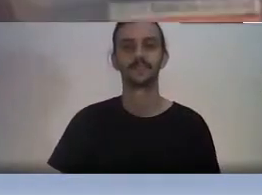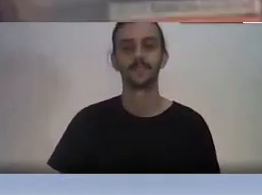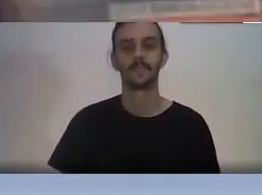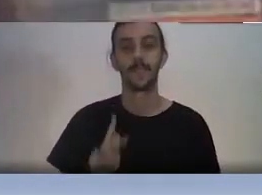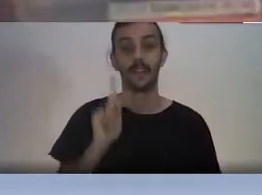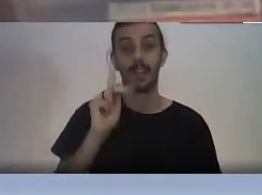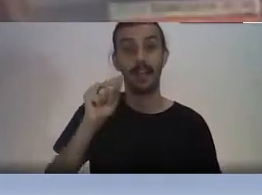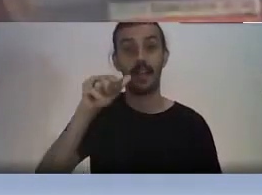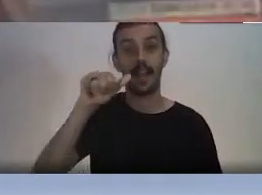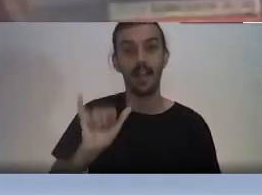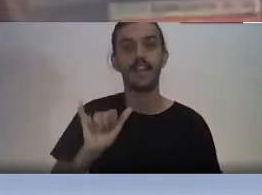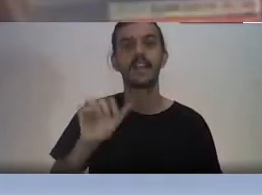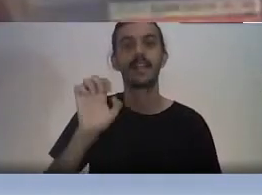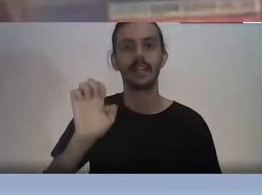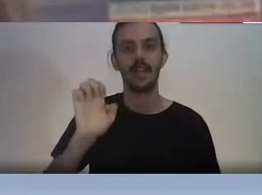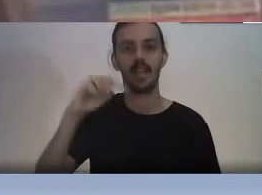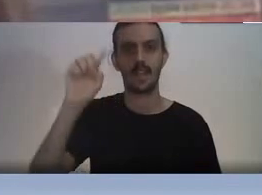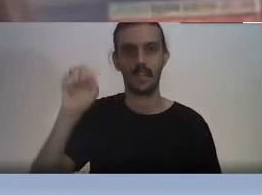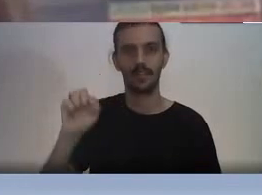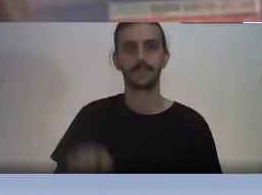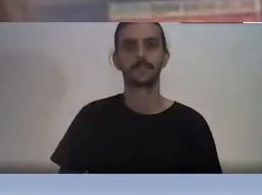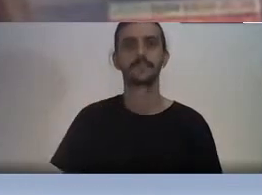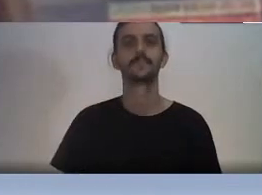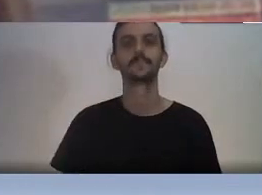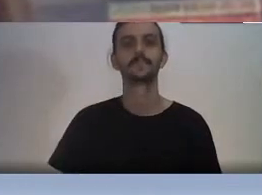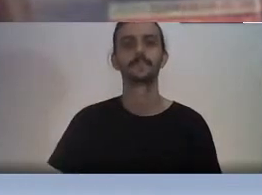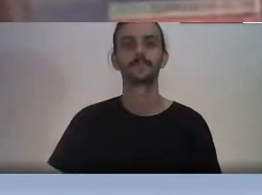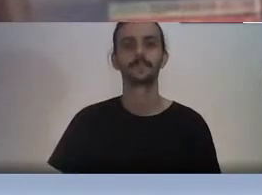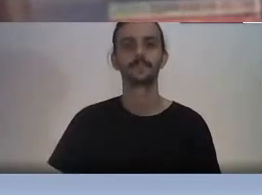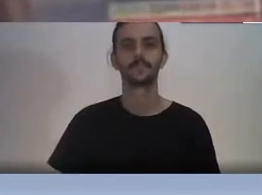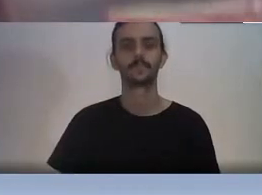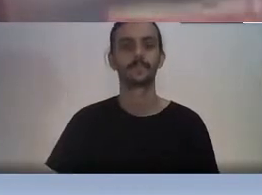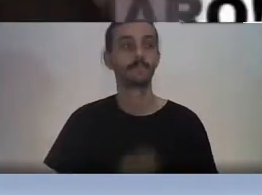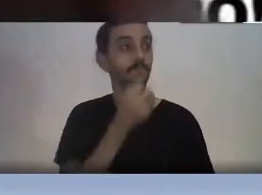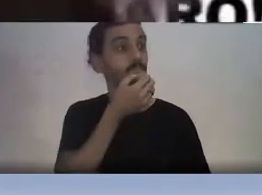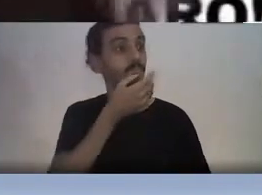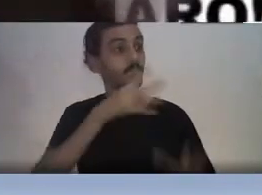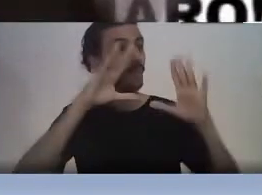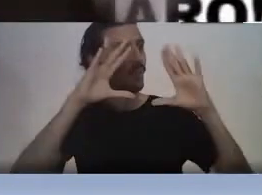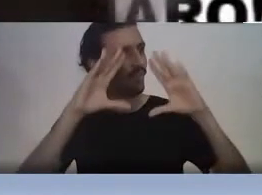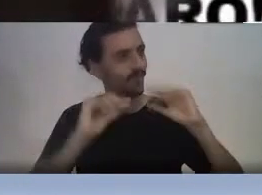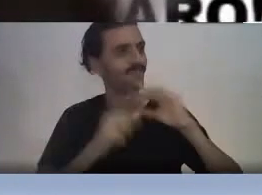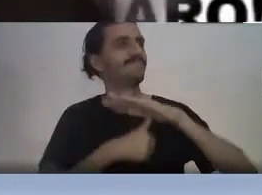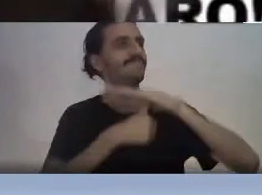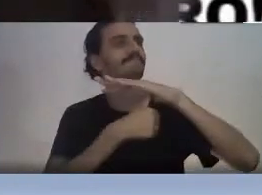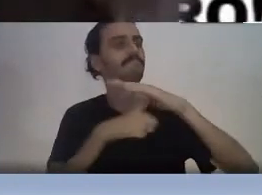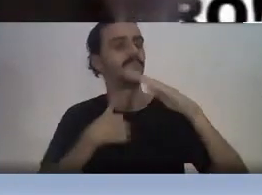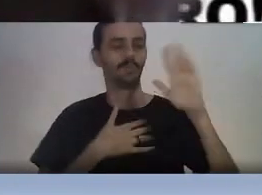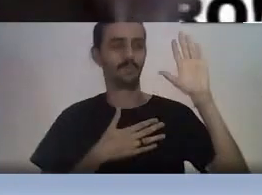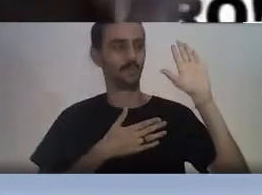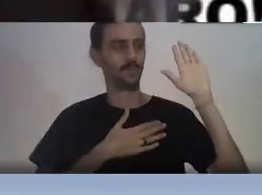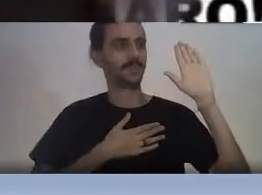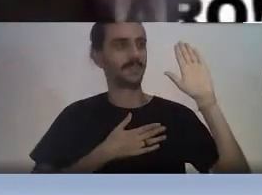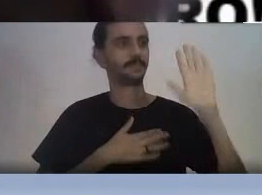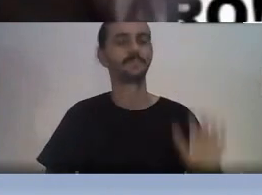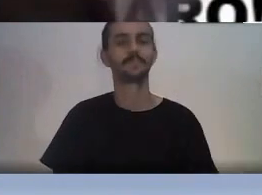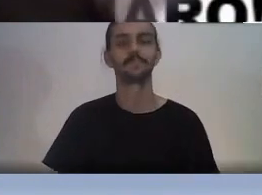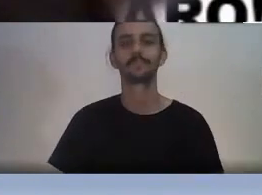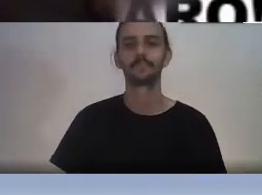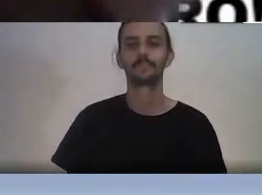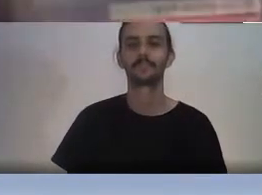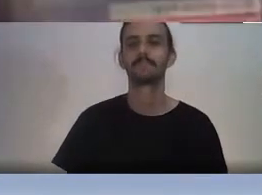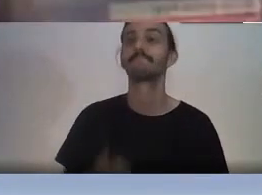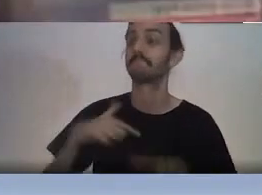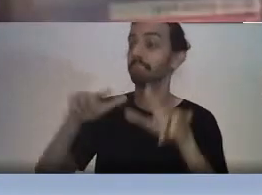Caie Reichel dos Santos. Boa noite, reitora. Assim prometo. Eu lhe